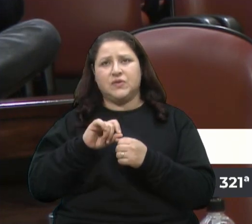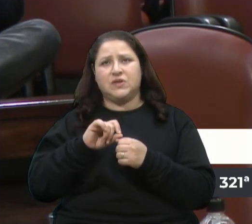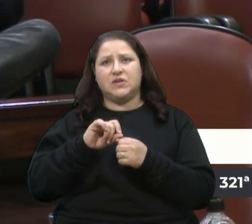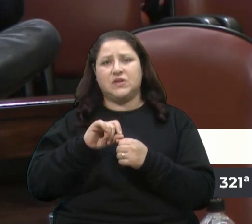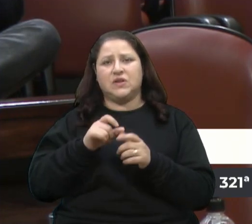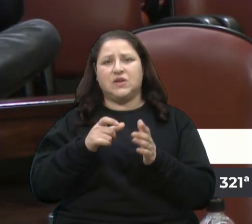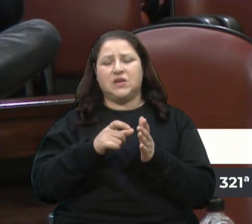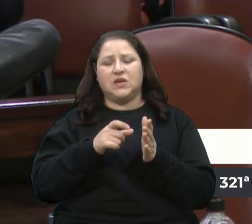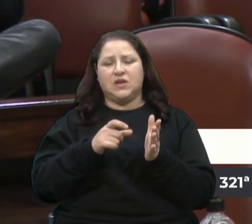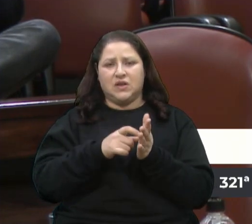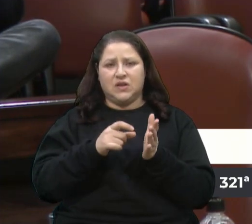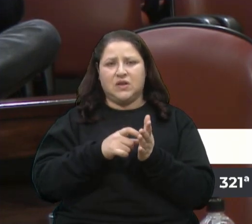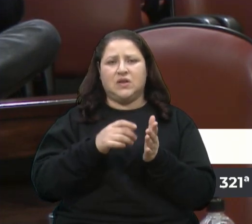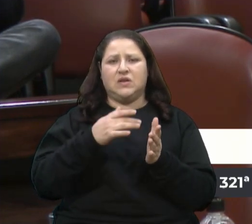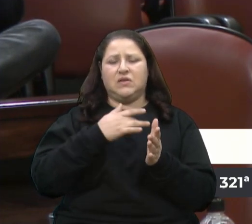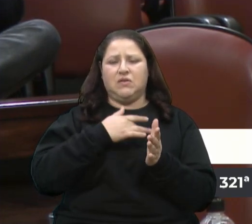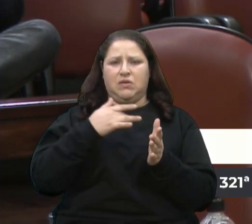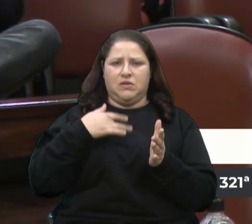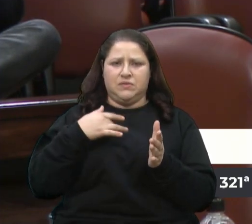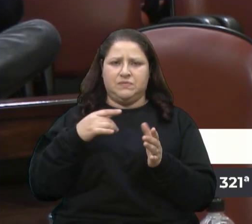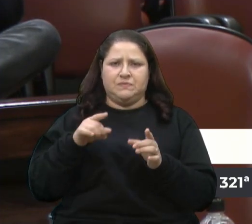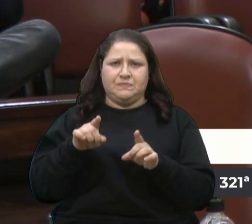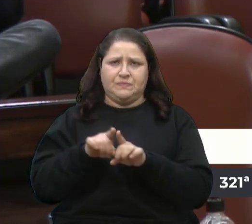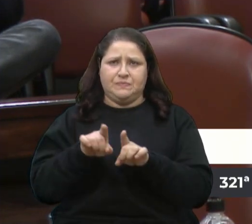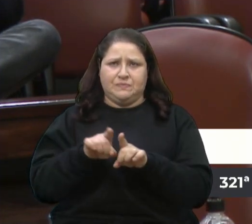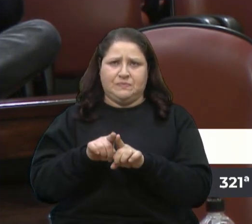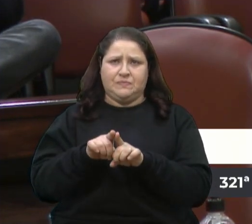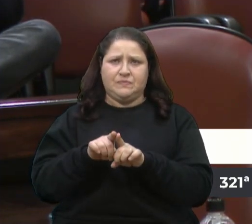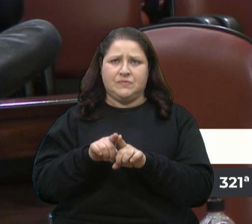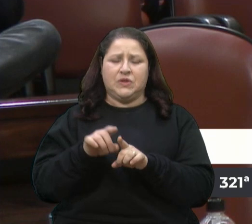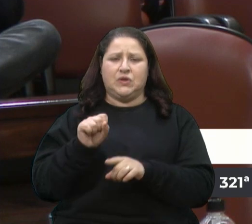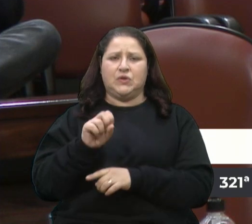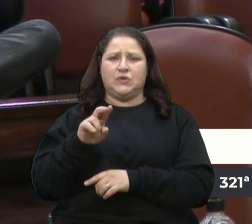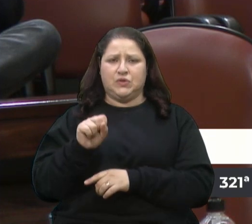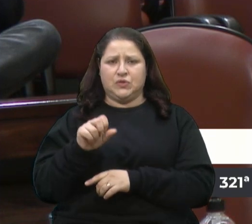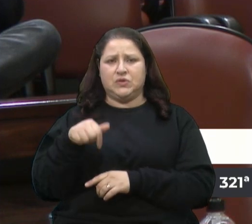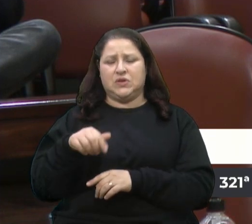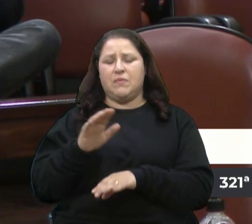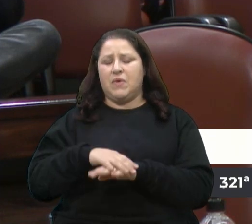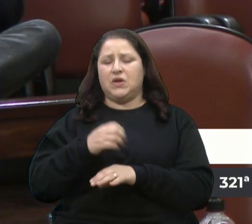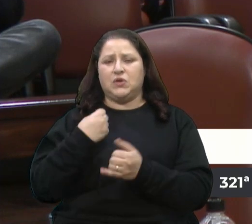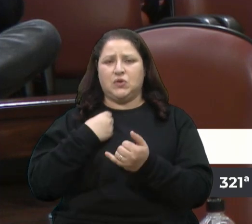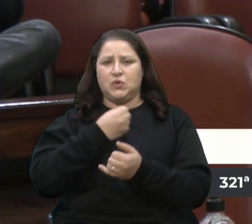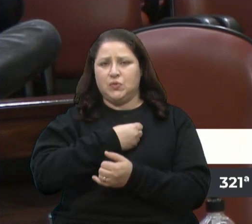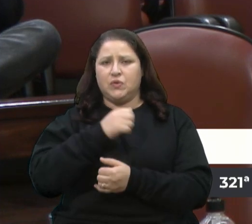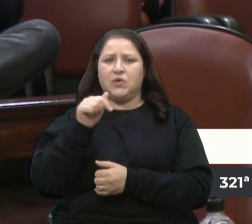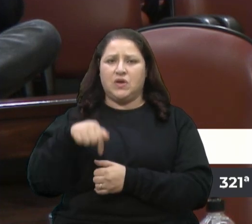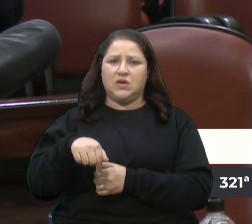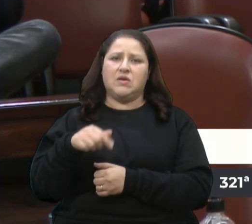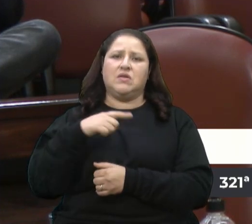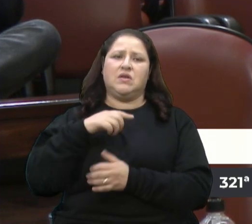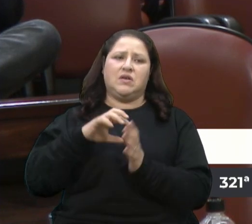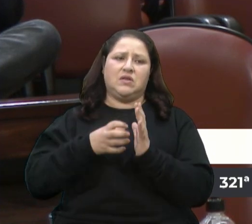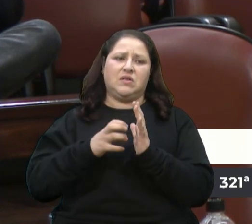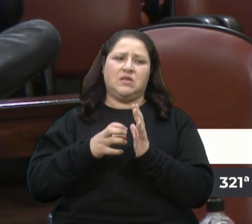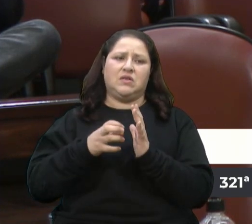a tirarem o cartão SUS aqui em Caxias, porque quanto mais dados a gente tiver, mais recursos Caxias do Sul ganha,